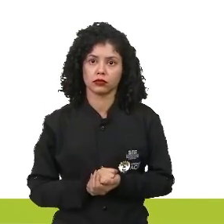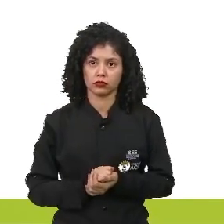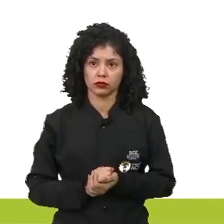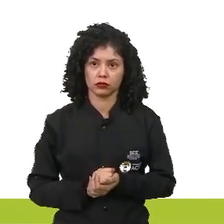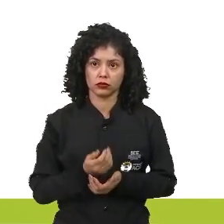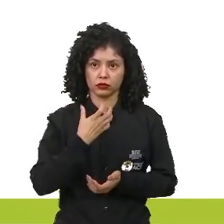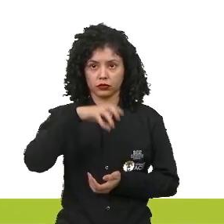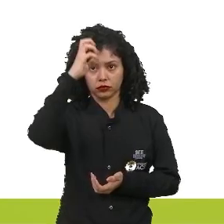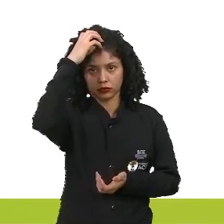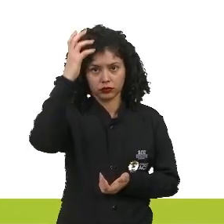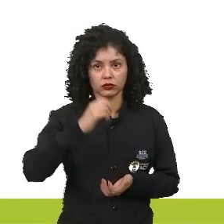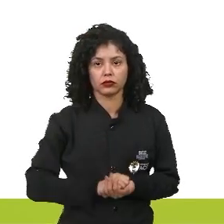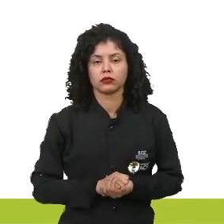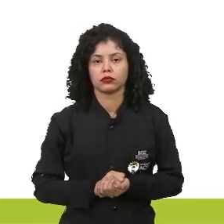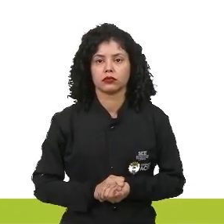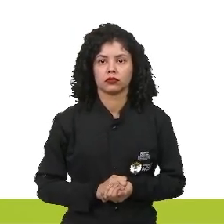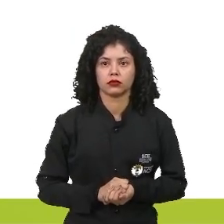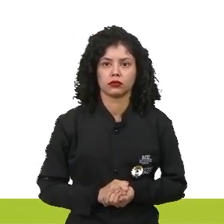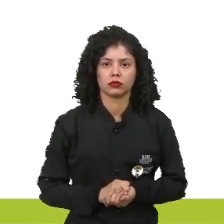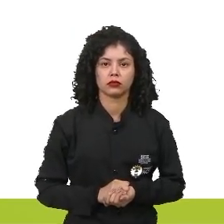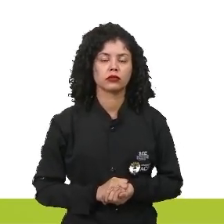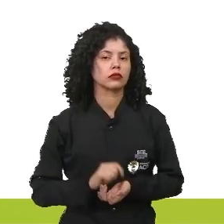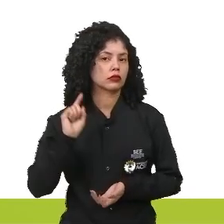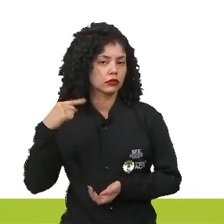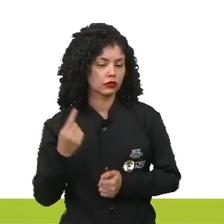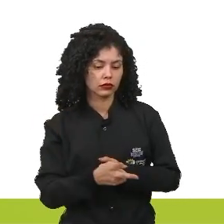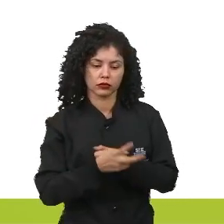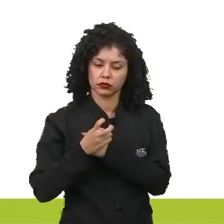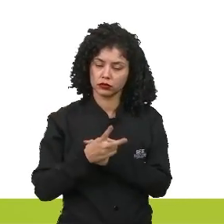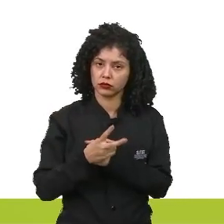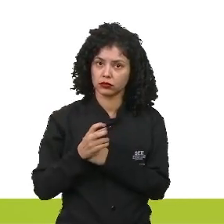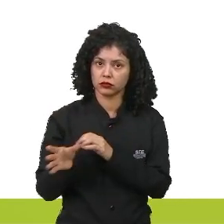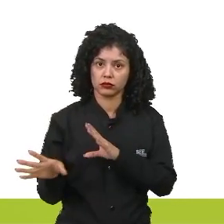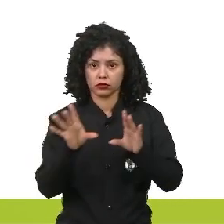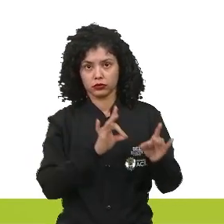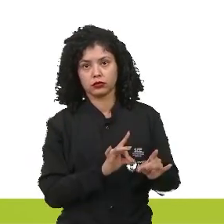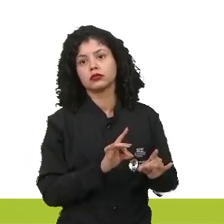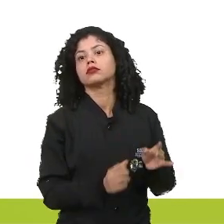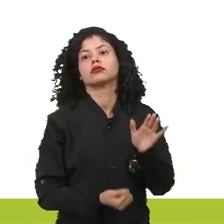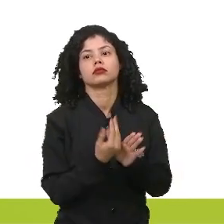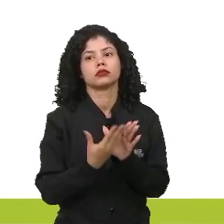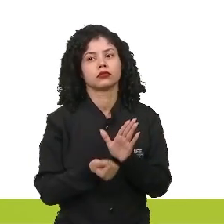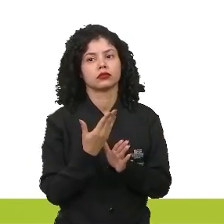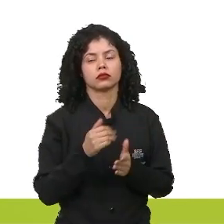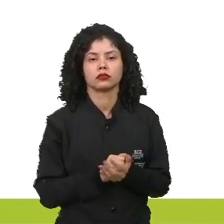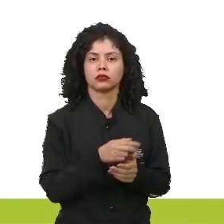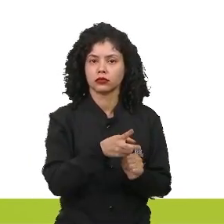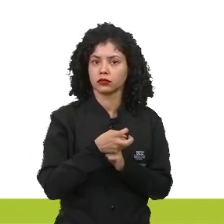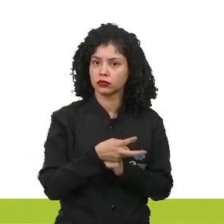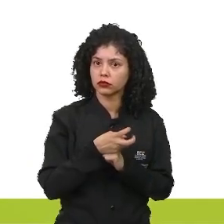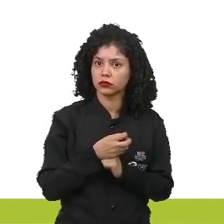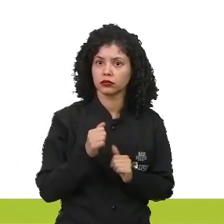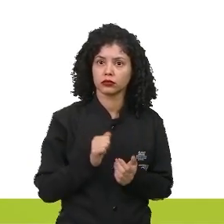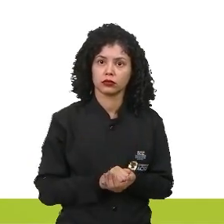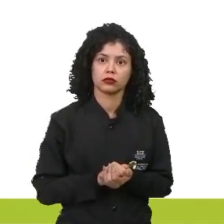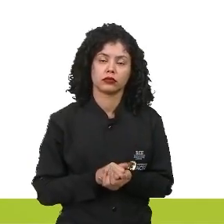rei de Portugal. Então, aquele que foi lá extrair o ouro, ele leva a sua produção, né, a sua extração lá para a casa de